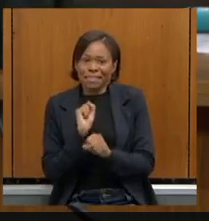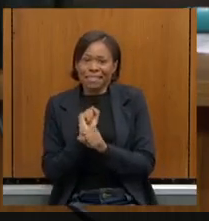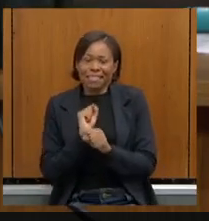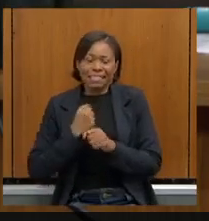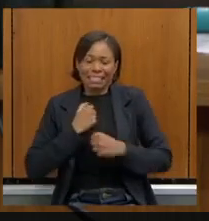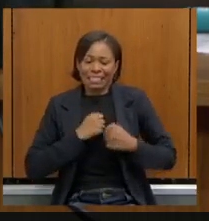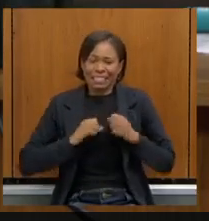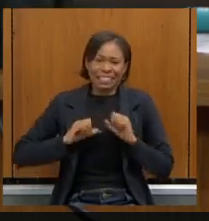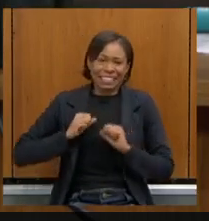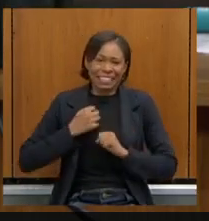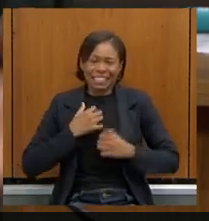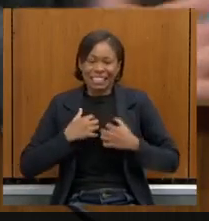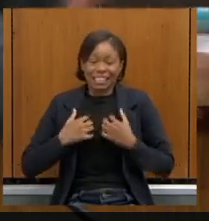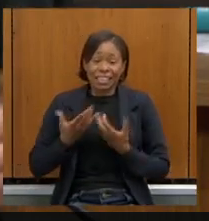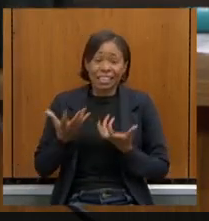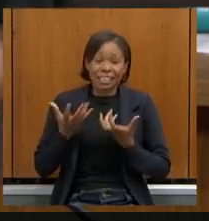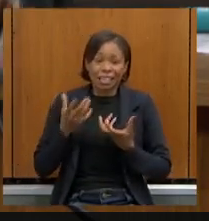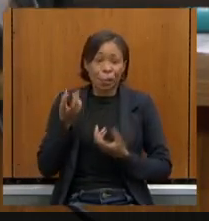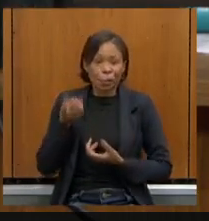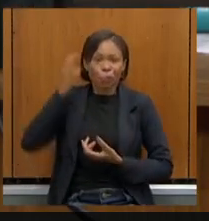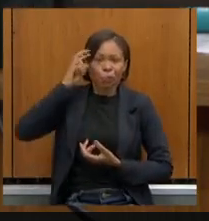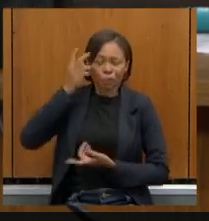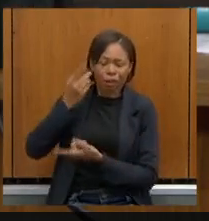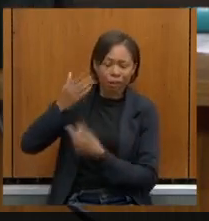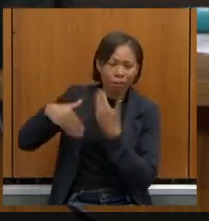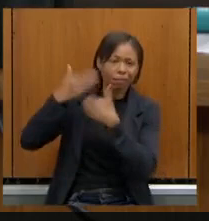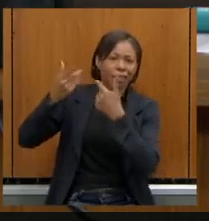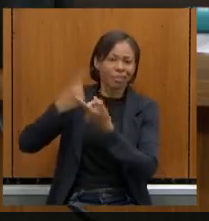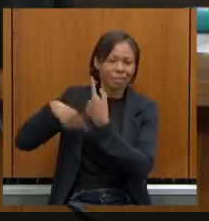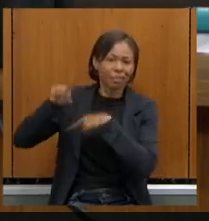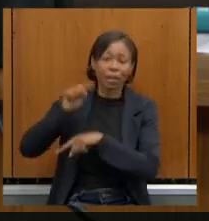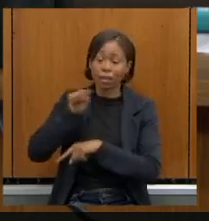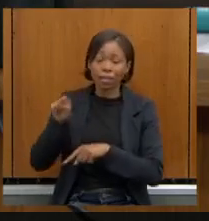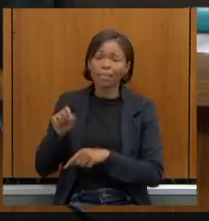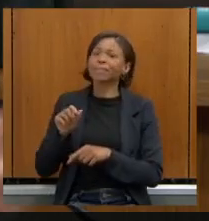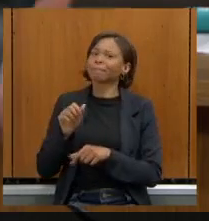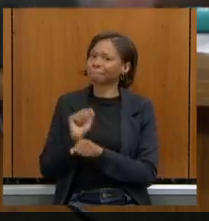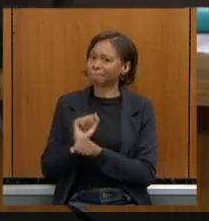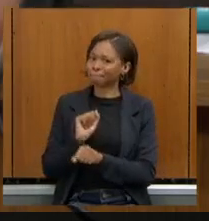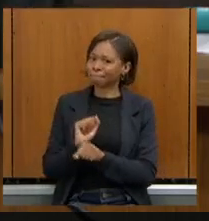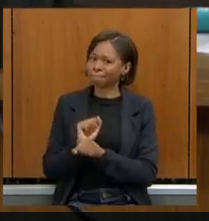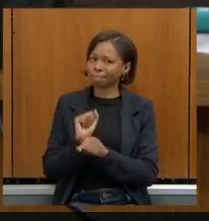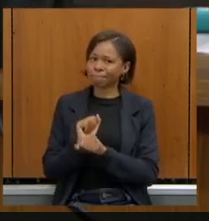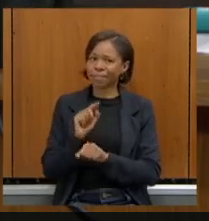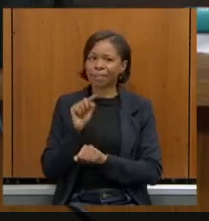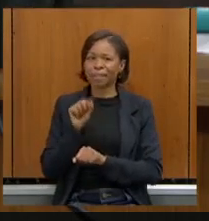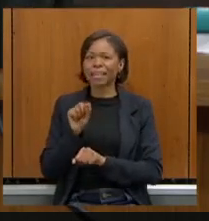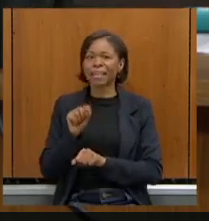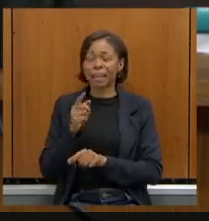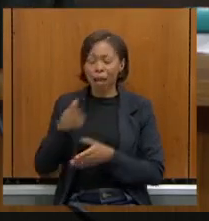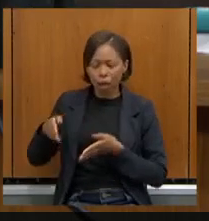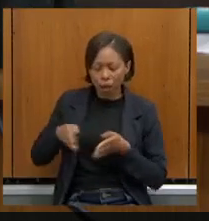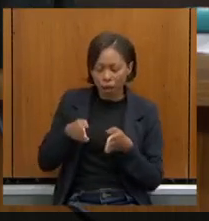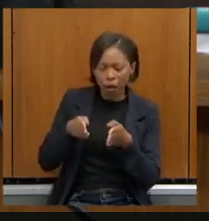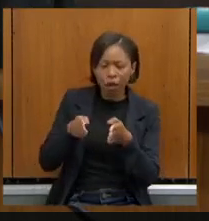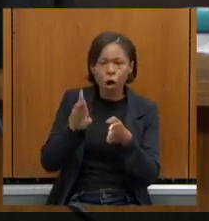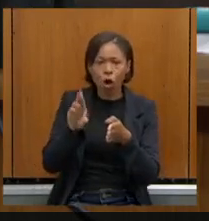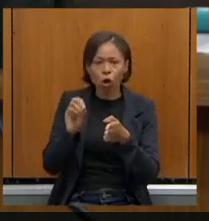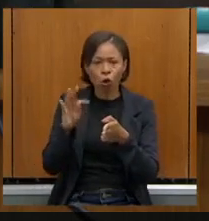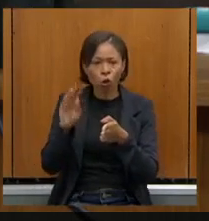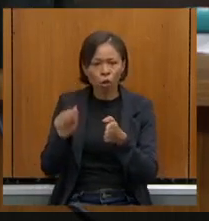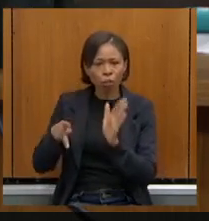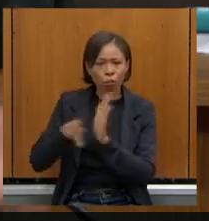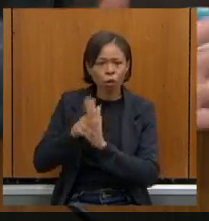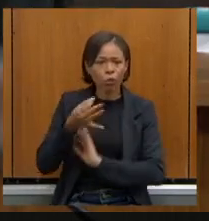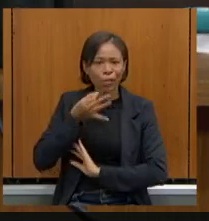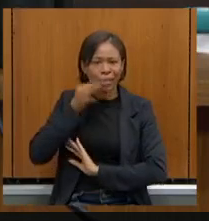florescimento da cultura, lá também eles estão no aguardo, ansiosos para arrebentarem essa rota do café, que é o